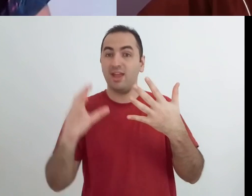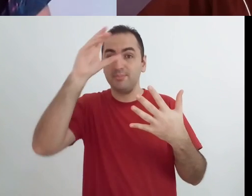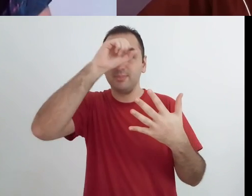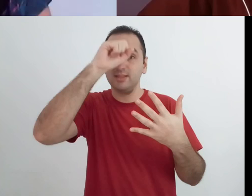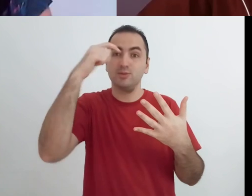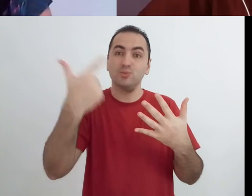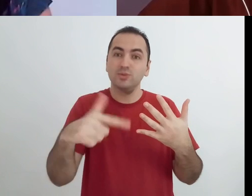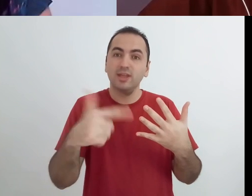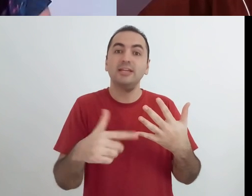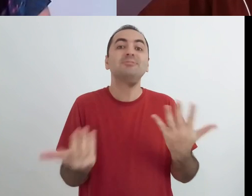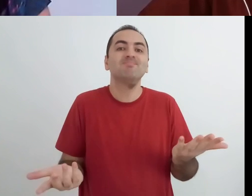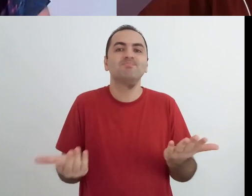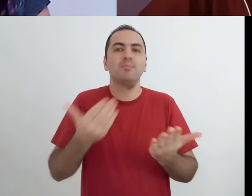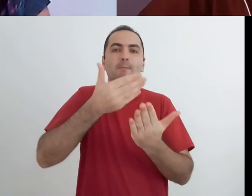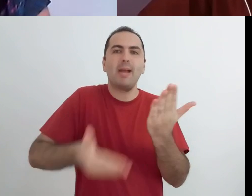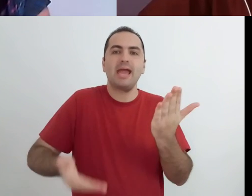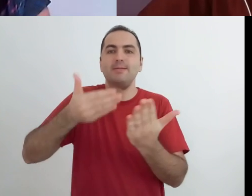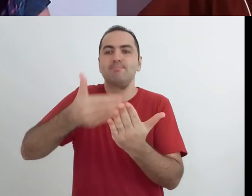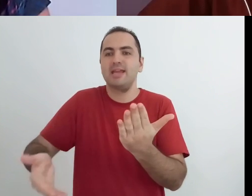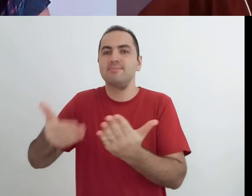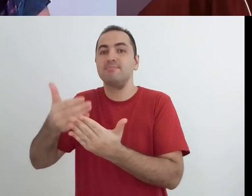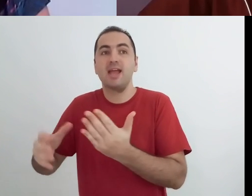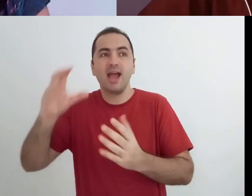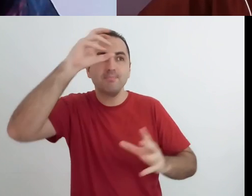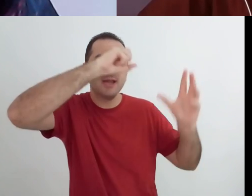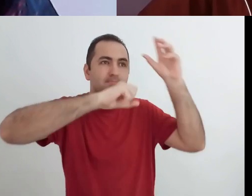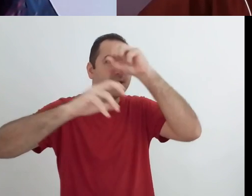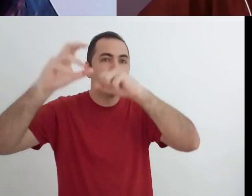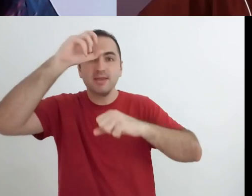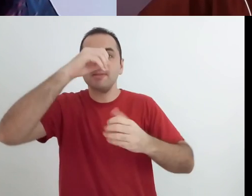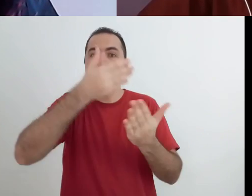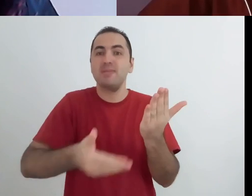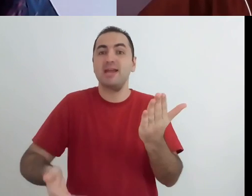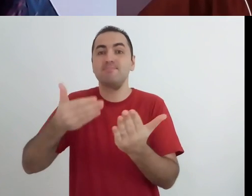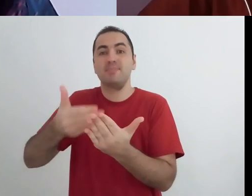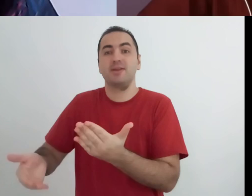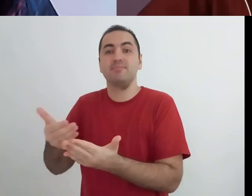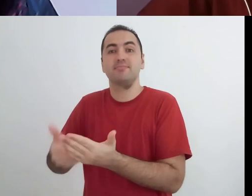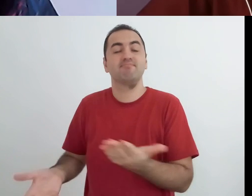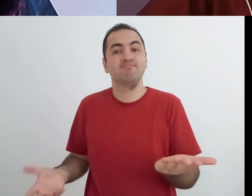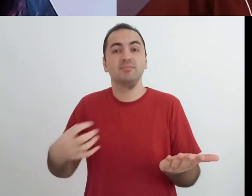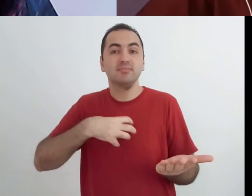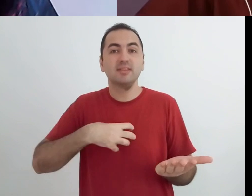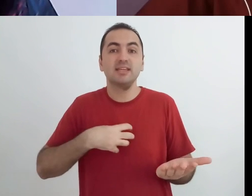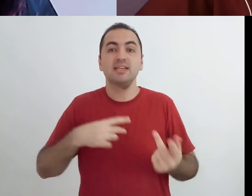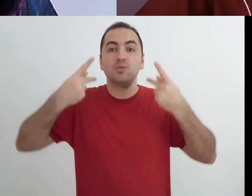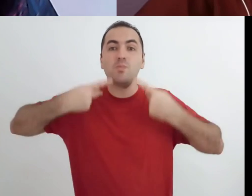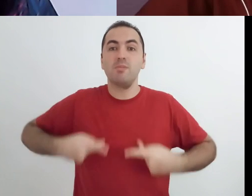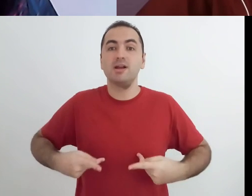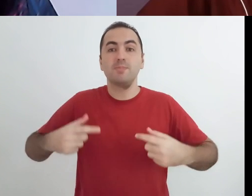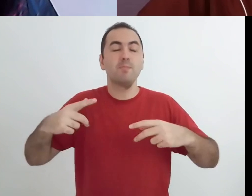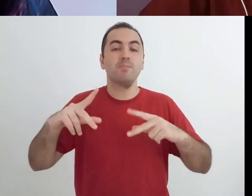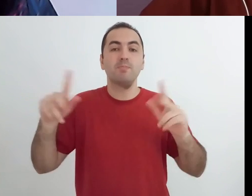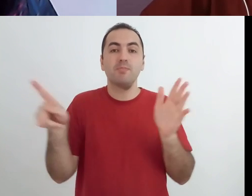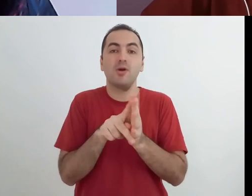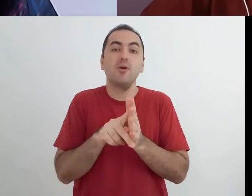também e perde grande parte da essência humana. Principalmente